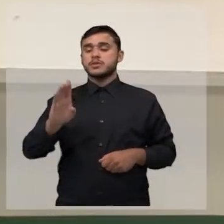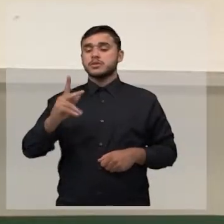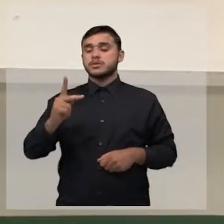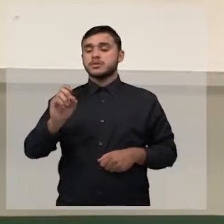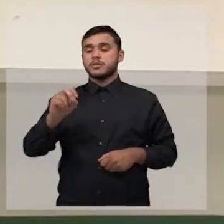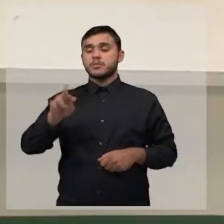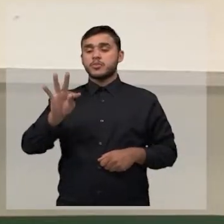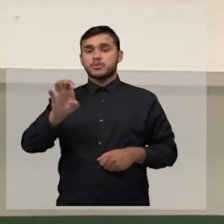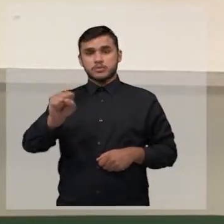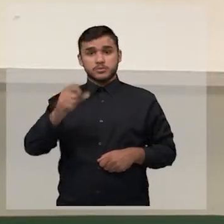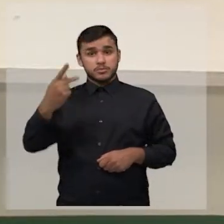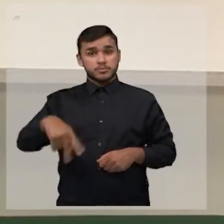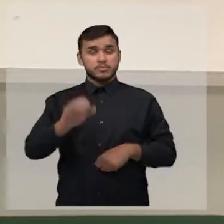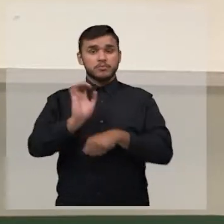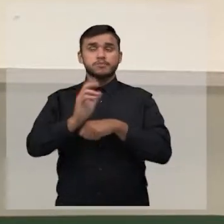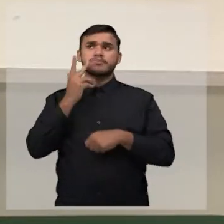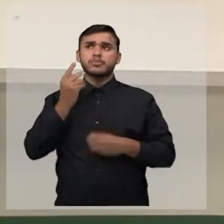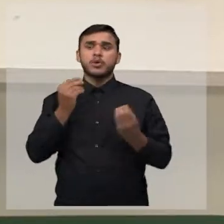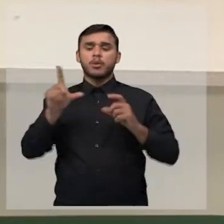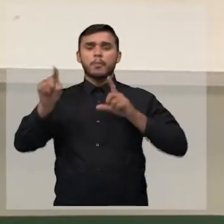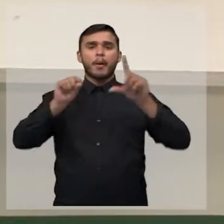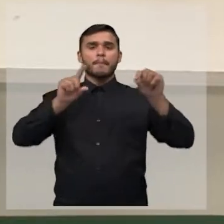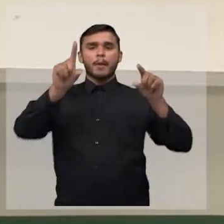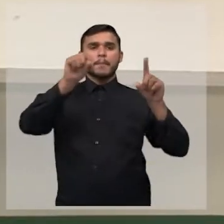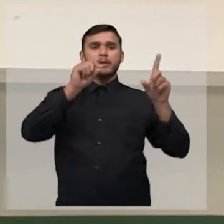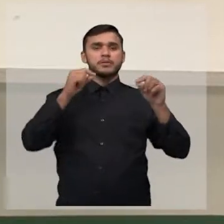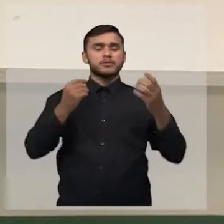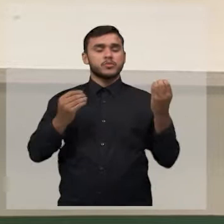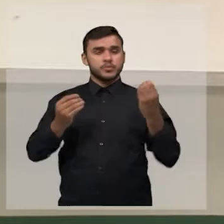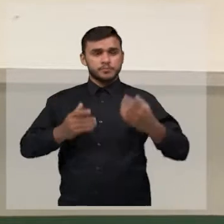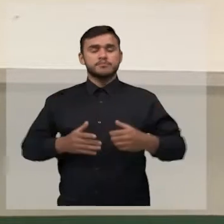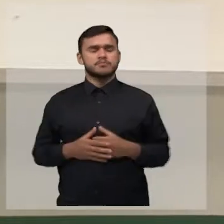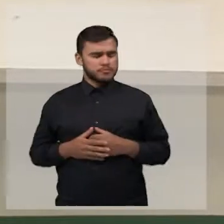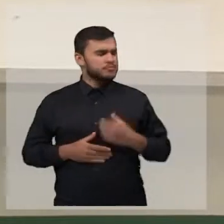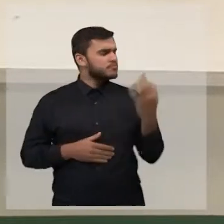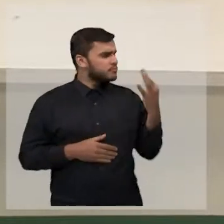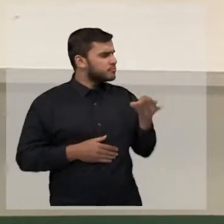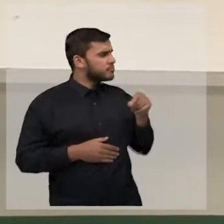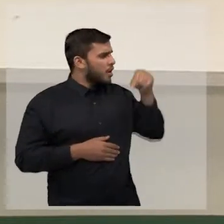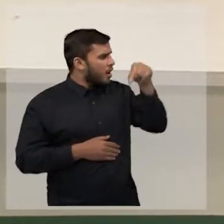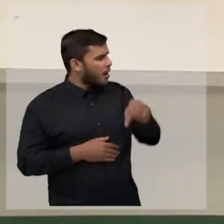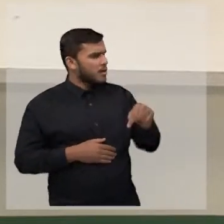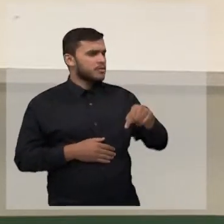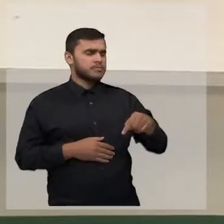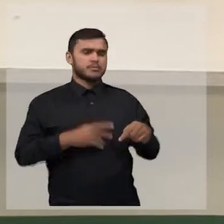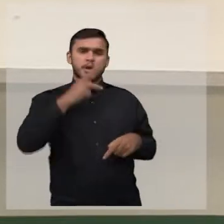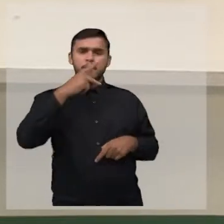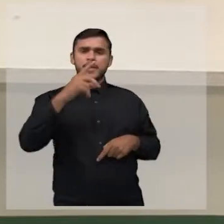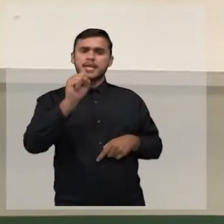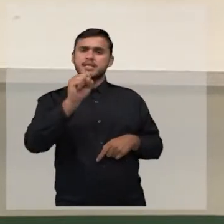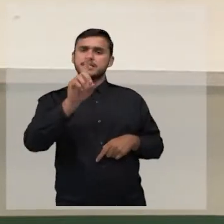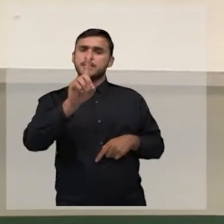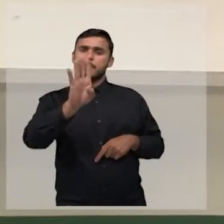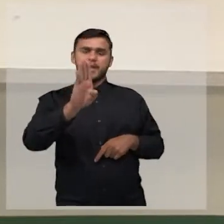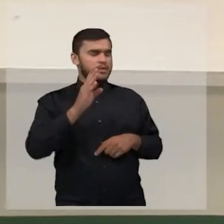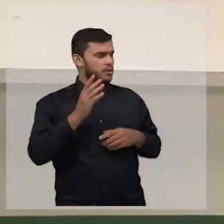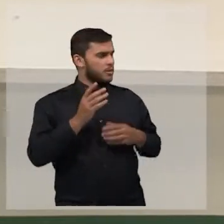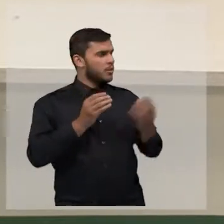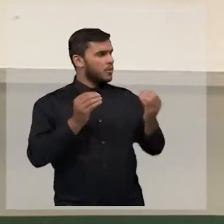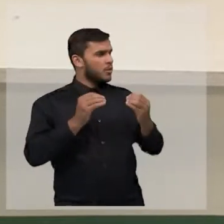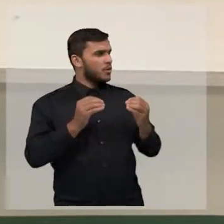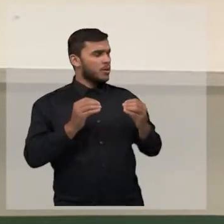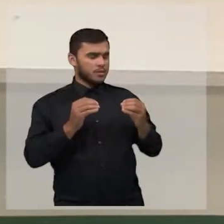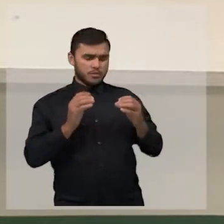né, no xadrez tucano e de suas alianças aqui no estado, com repercussão nas